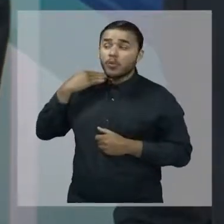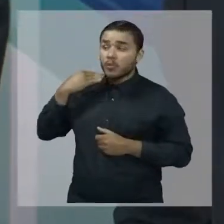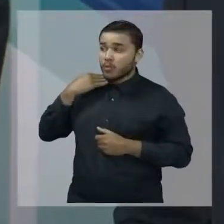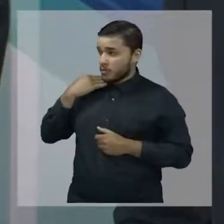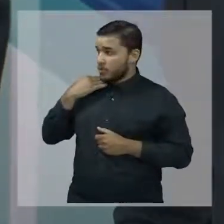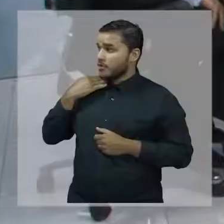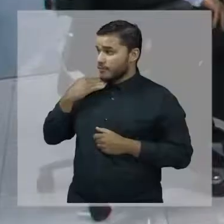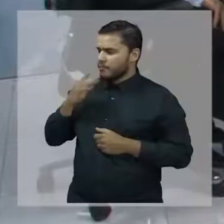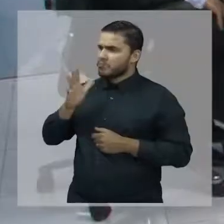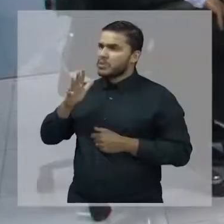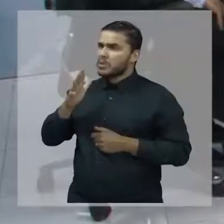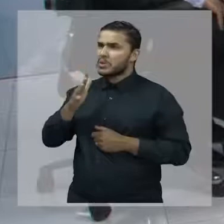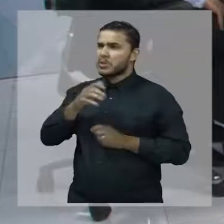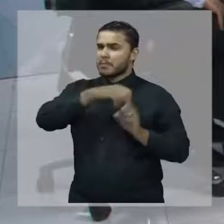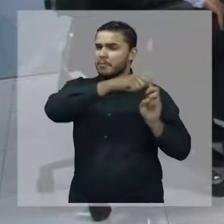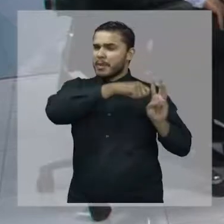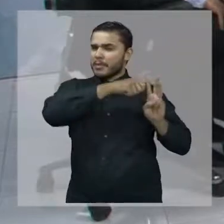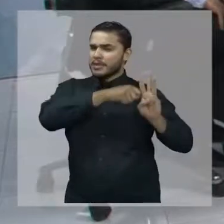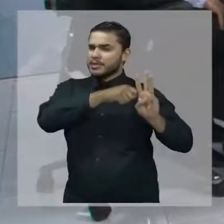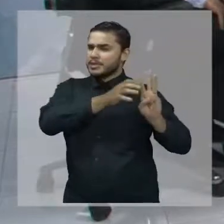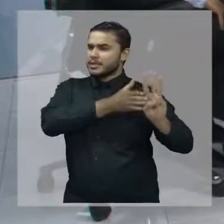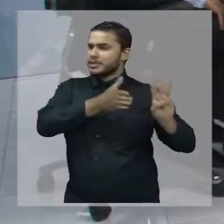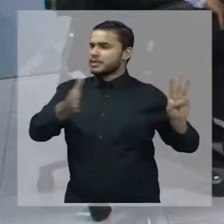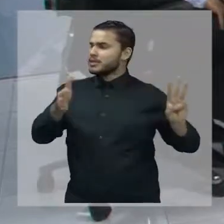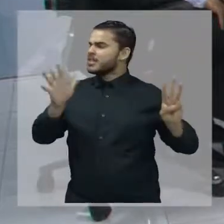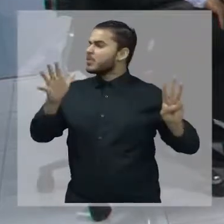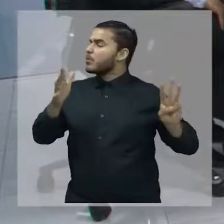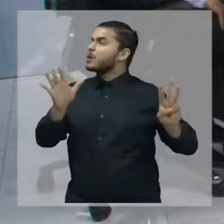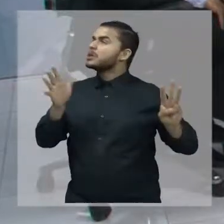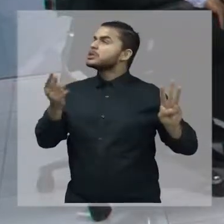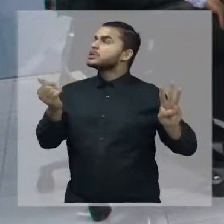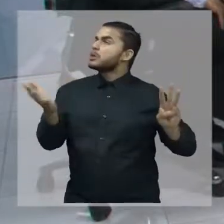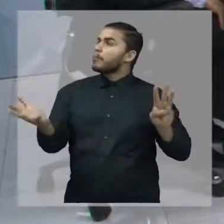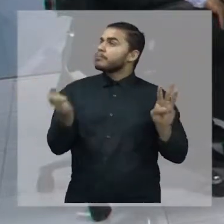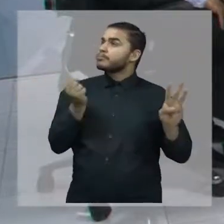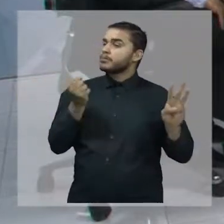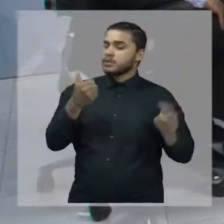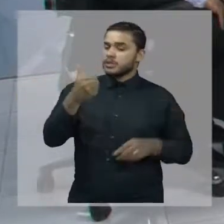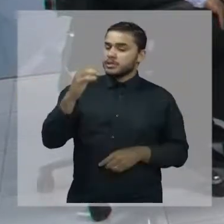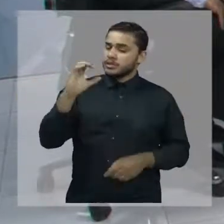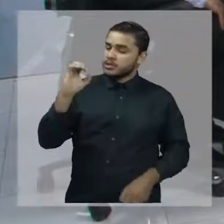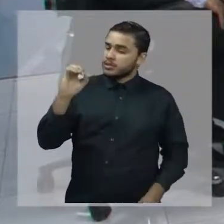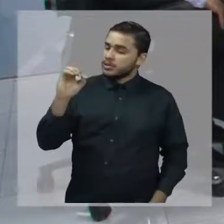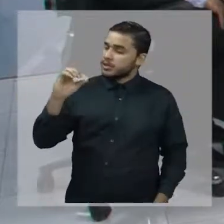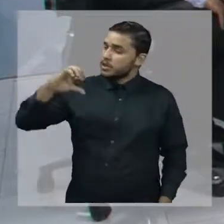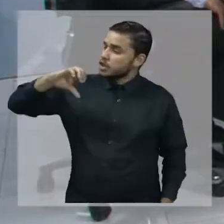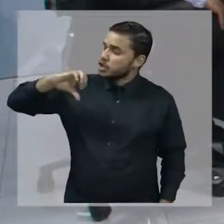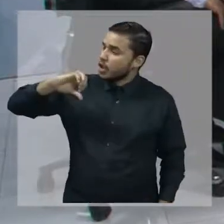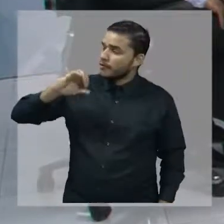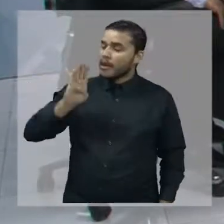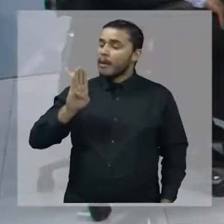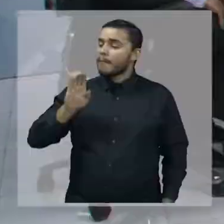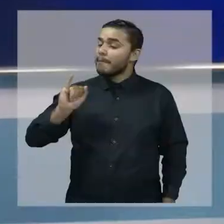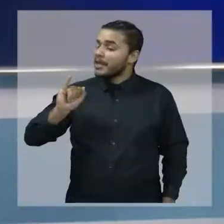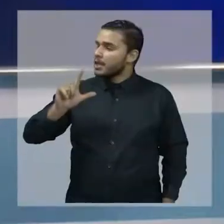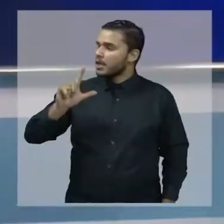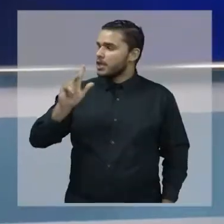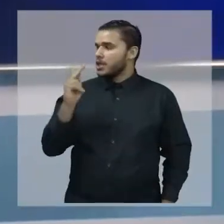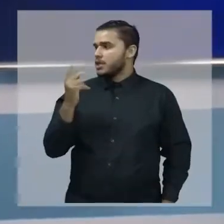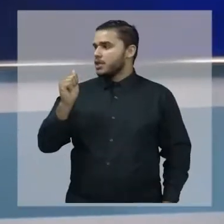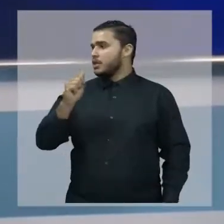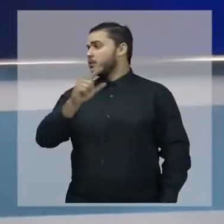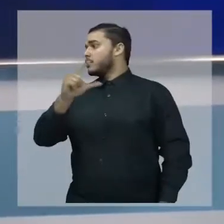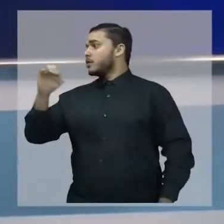dos bancos do último trimestre, um ganhozinho aí de 109